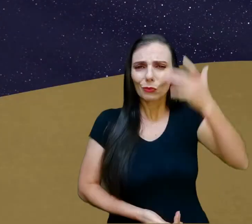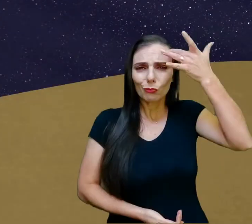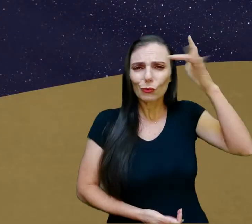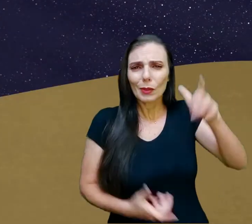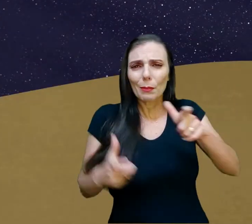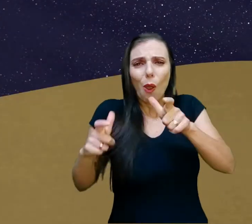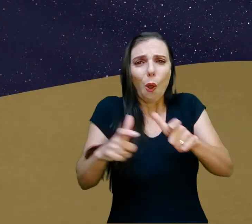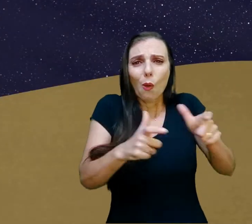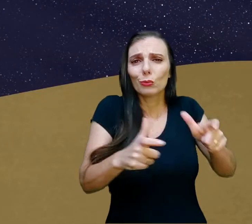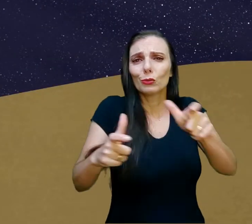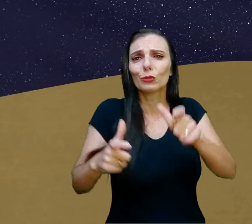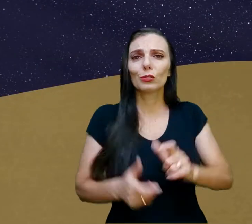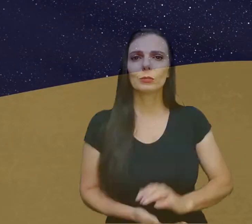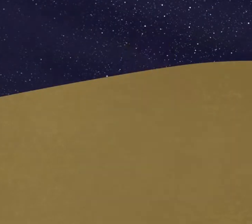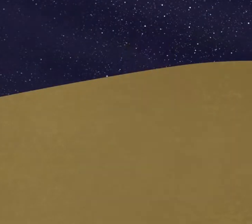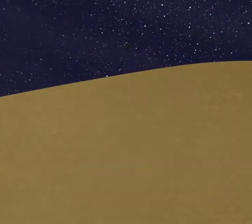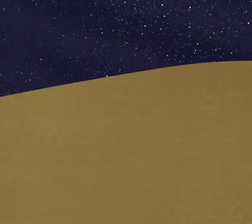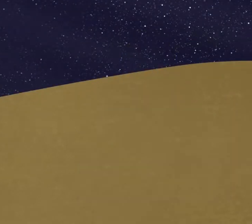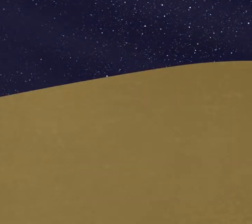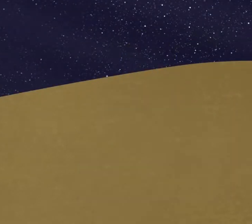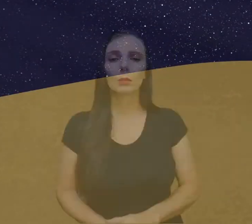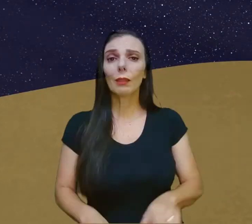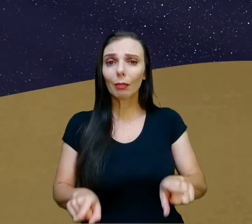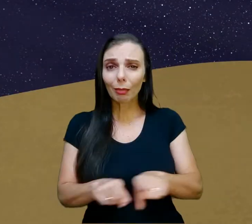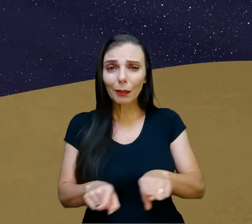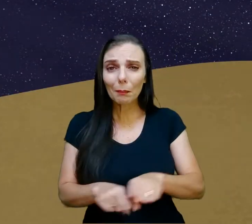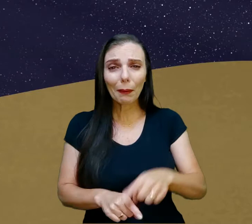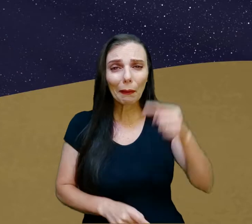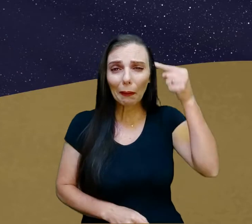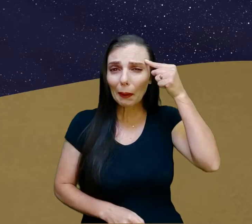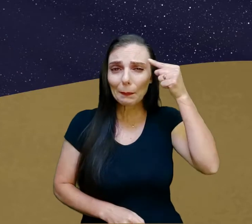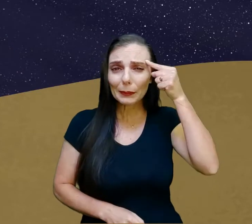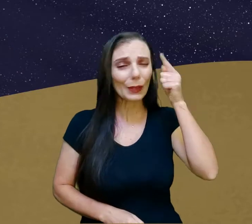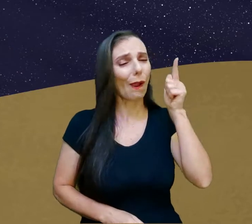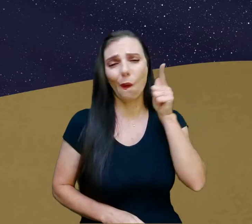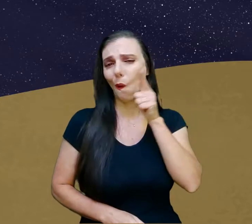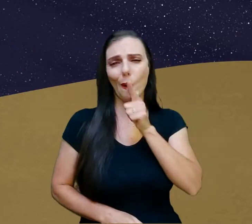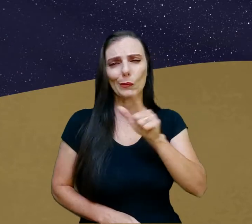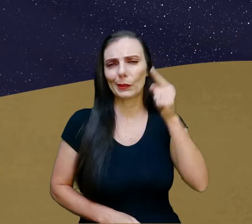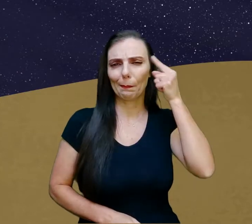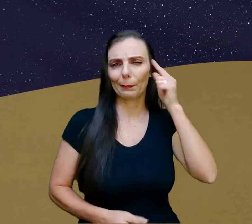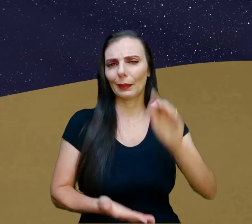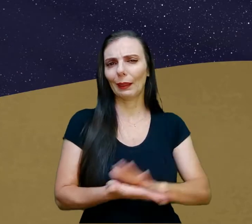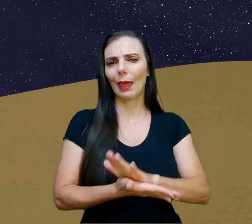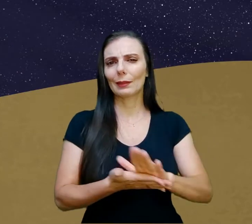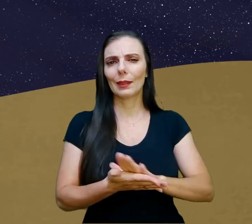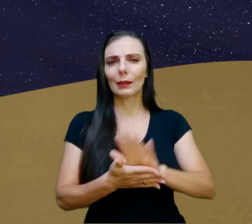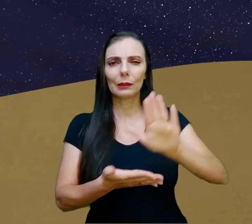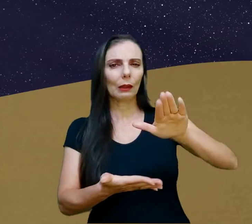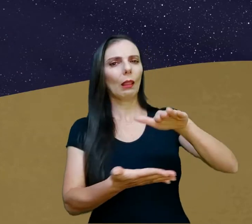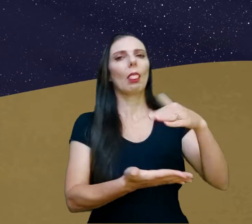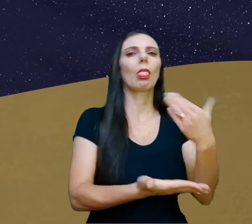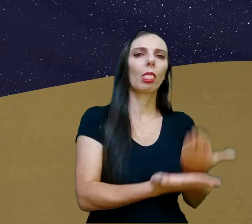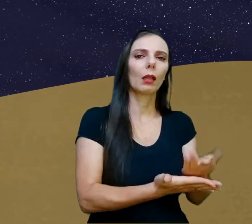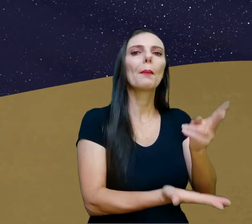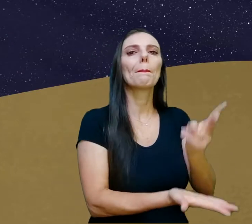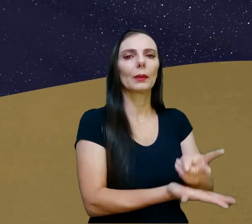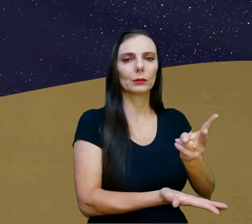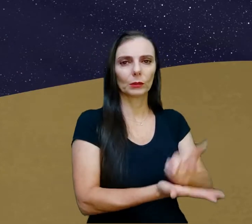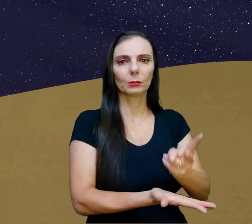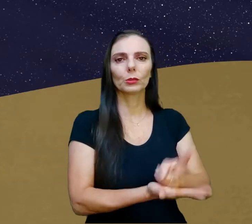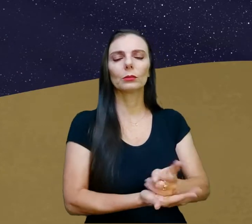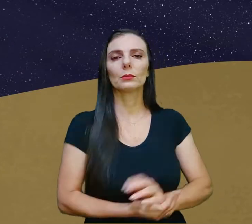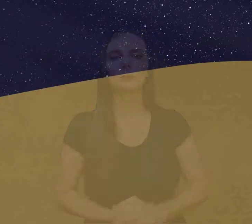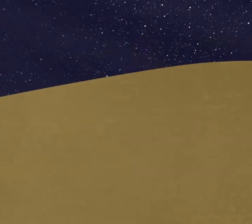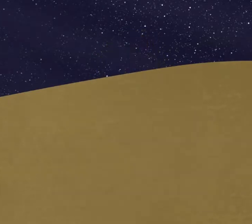Ele não tinha ideia de onde estava. Além disso, ele não estava com condições de pensar e desmaiou ali